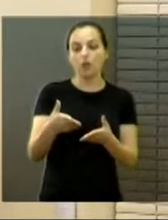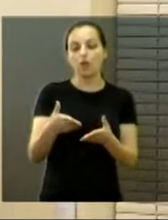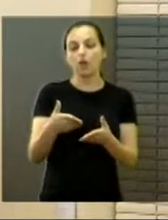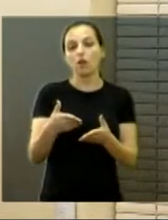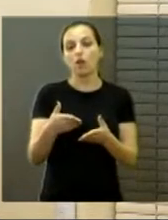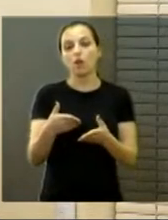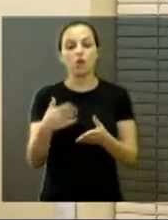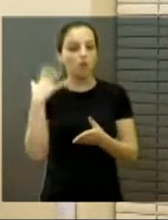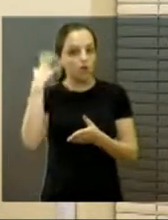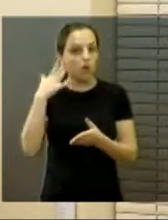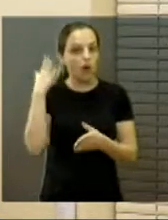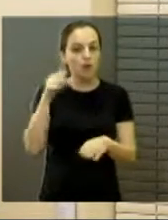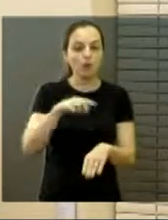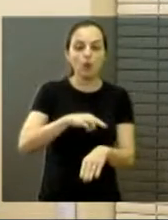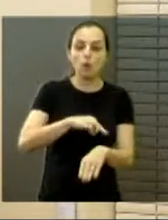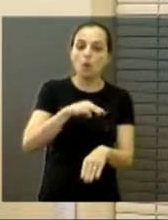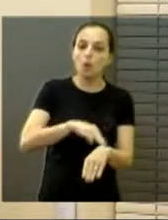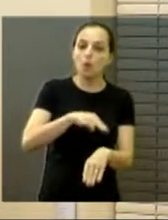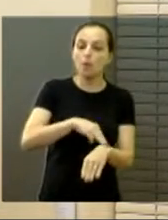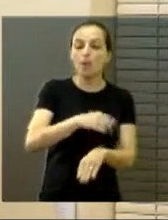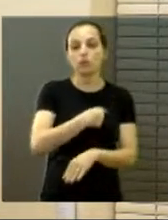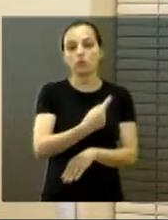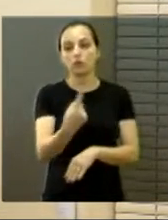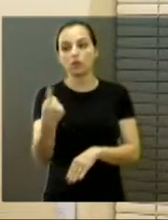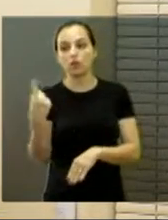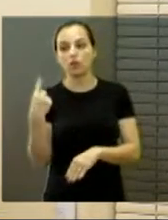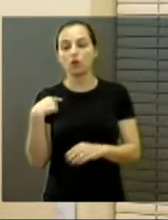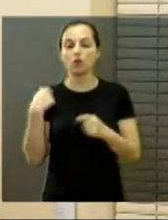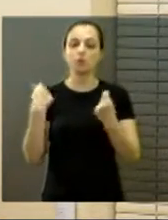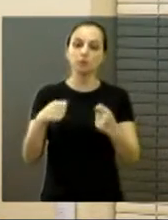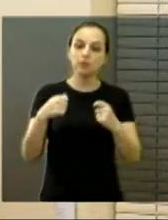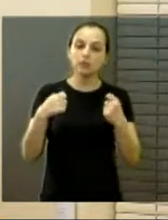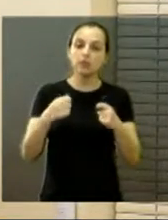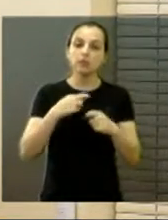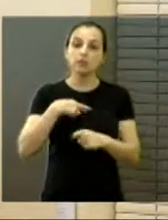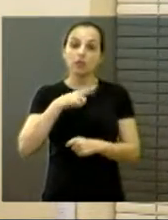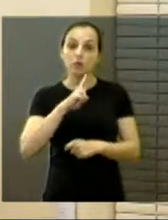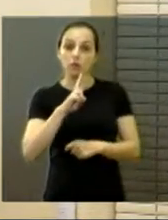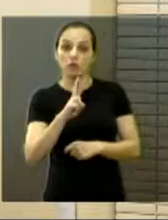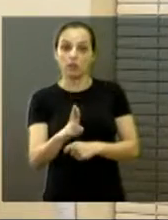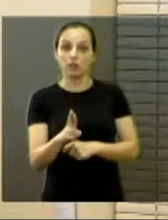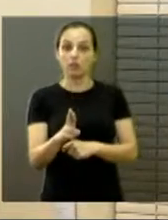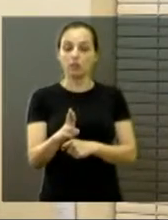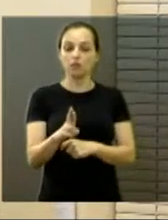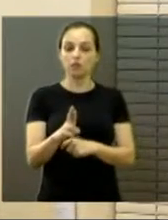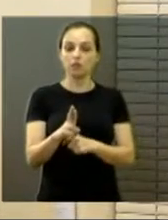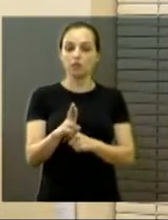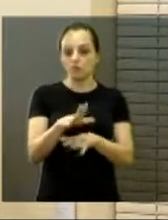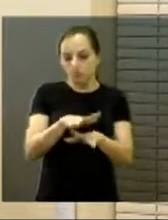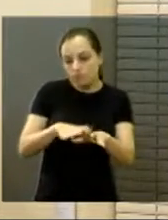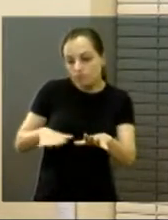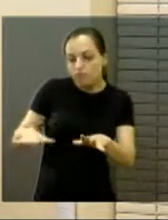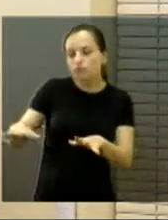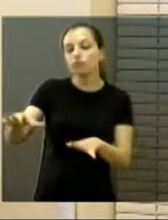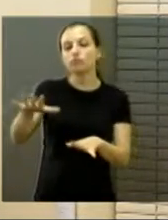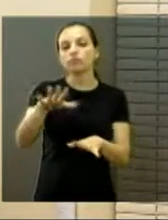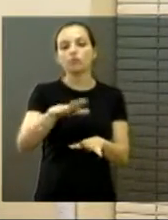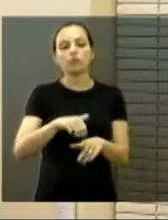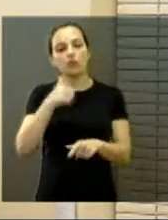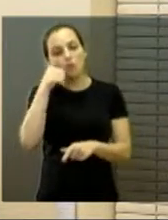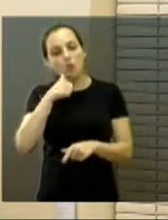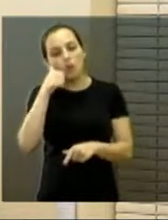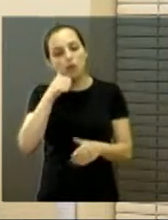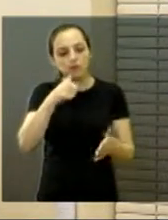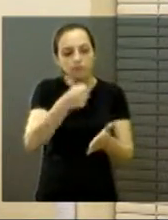protestos, porque é o momento onde a gente teria para reconhecer, dentro desse universo de tanta mulher que